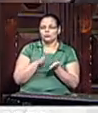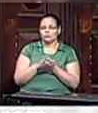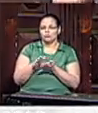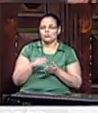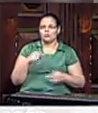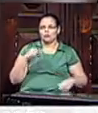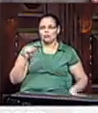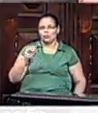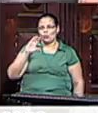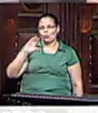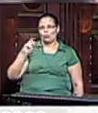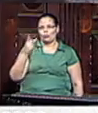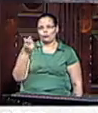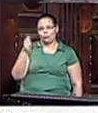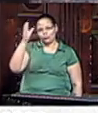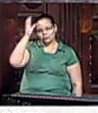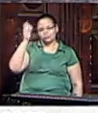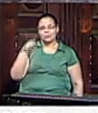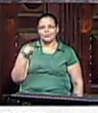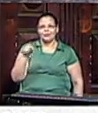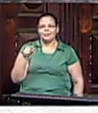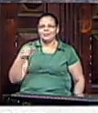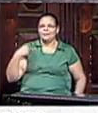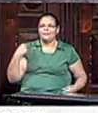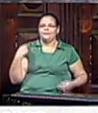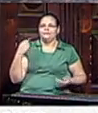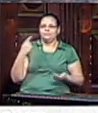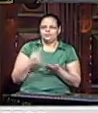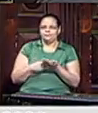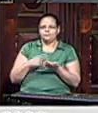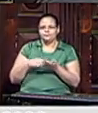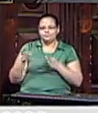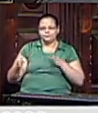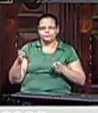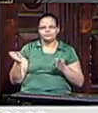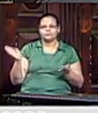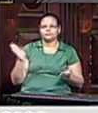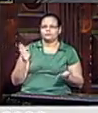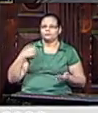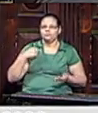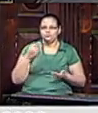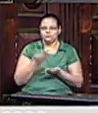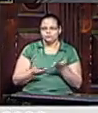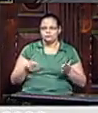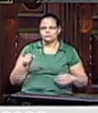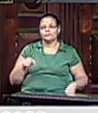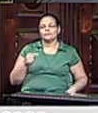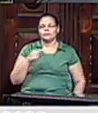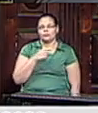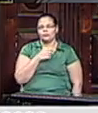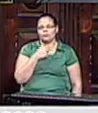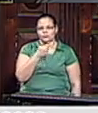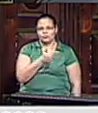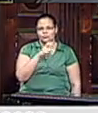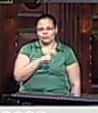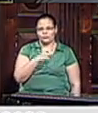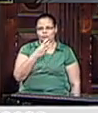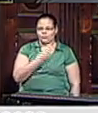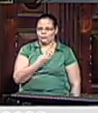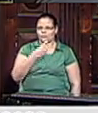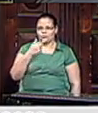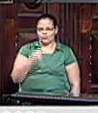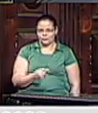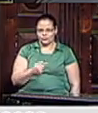Eduardo Cunha. Então, por favor, publique e coloque na pauta. Anuncio. Projeto de lei 2537, 2017, de autoria do